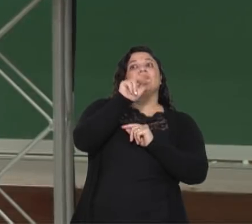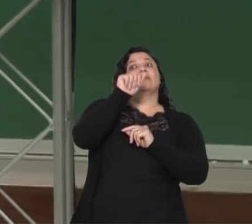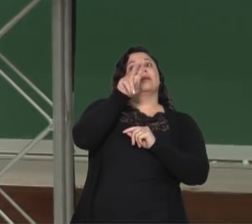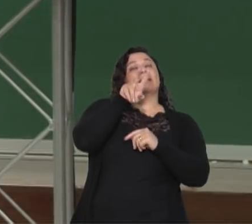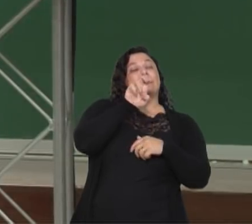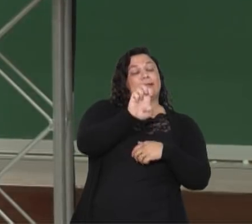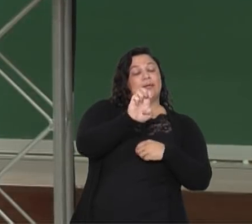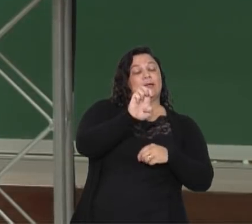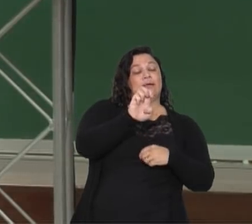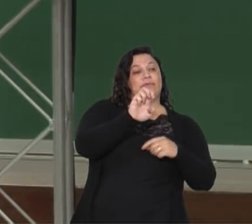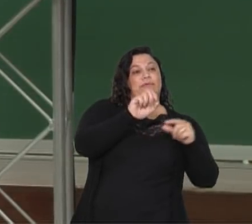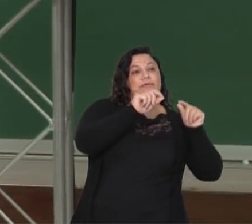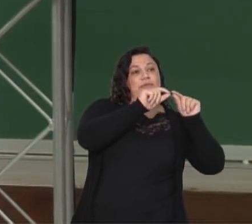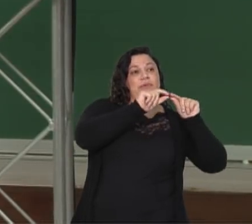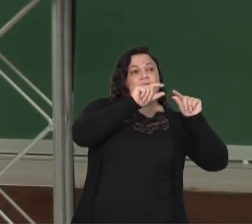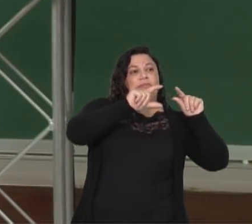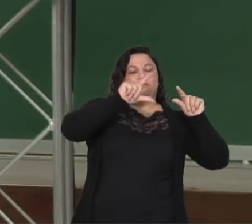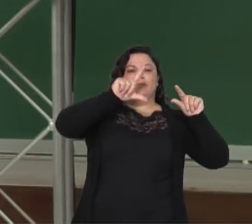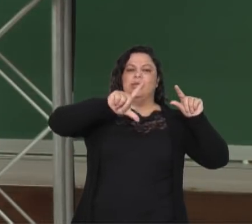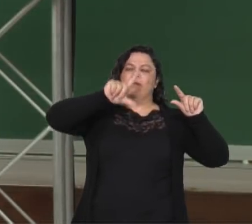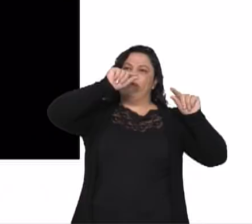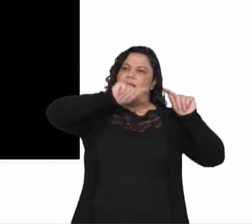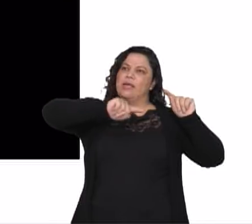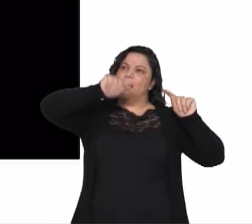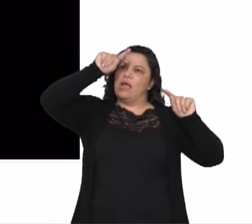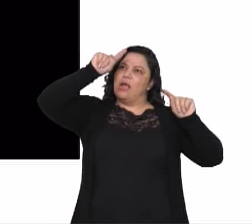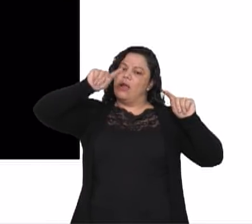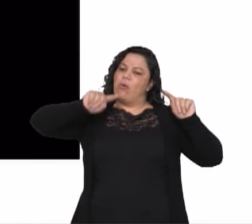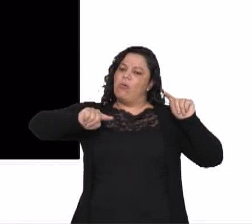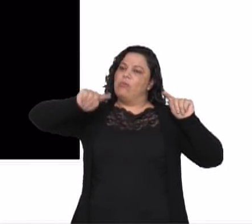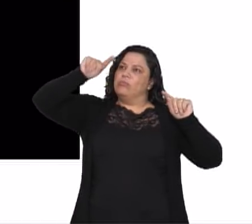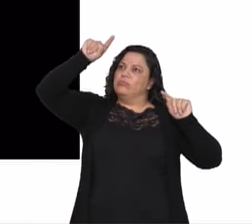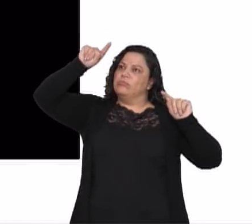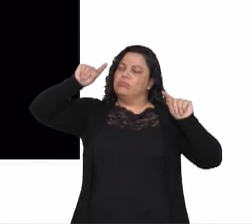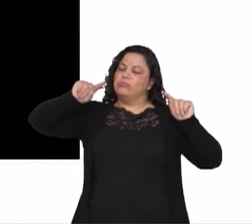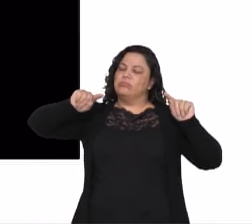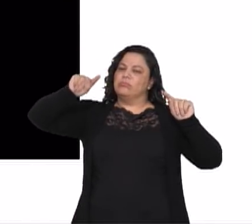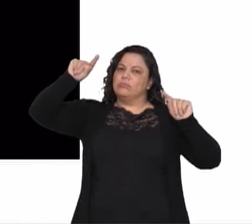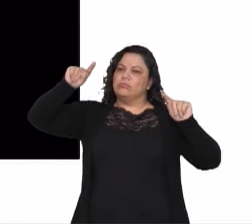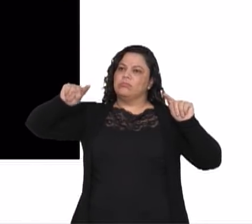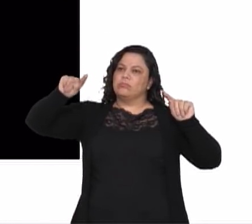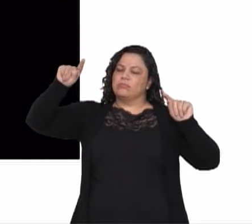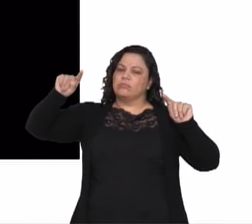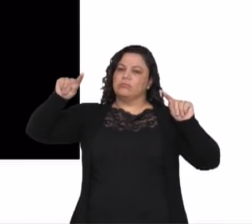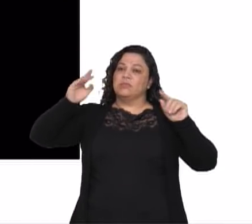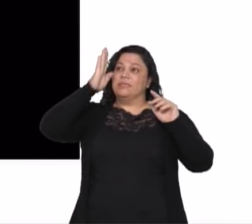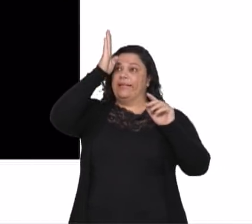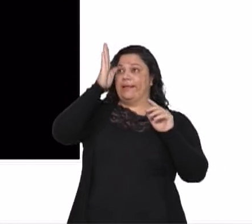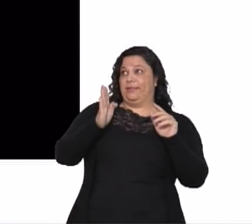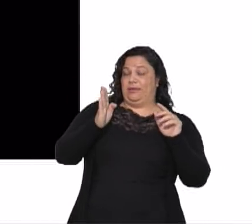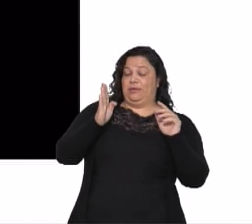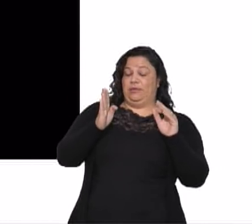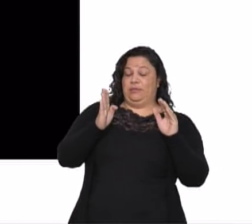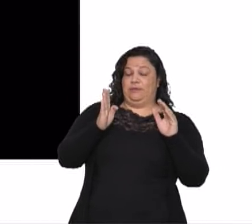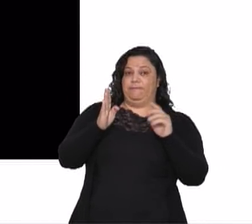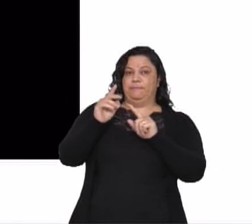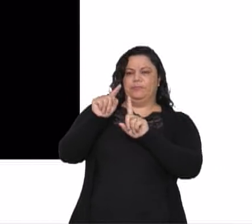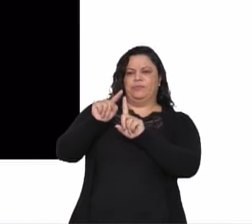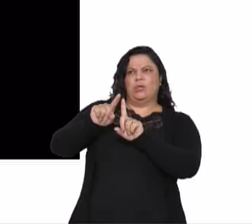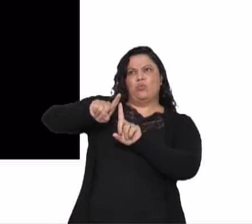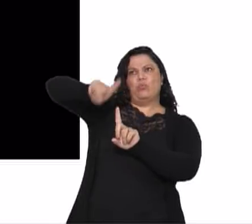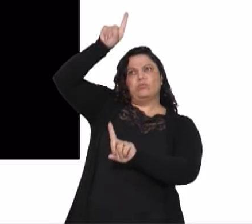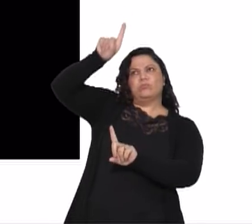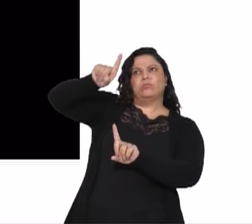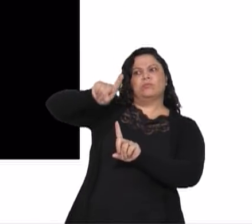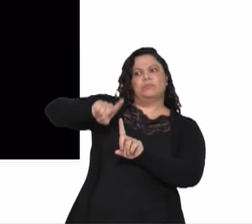vai expandindo essa frequência, vai se tornando mais agudo. No meio dessa onda, ela tem um pico ali